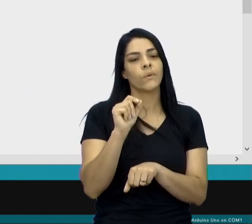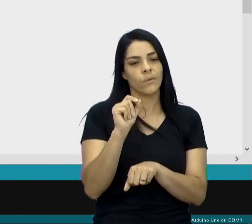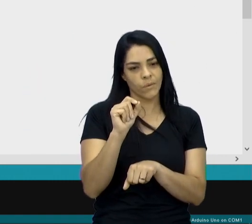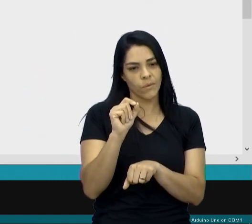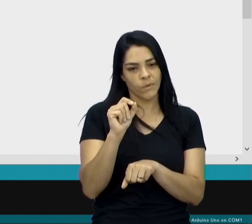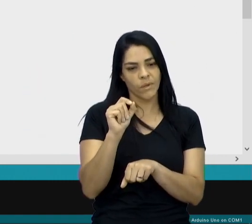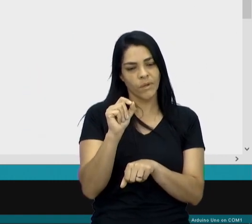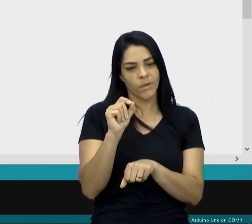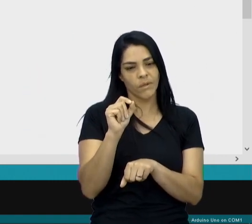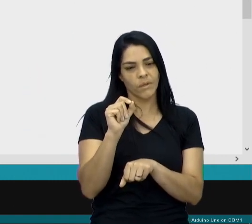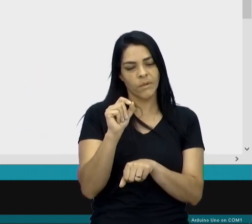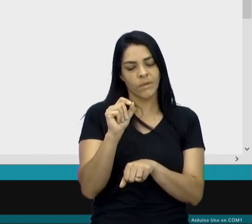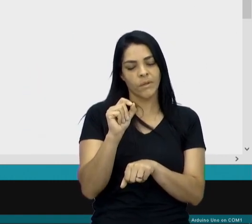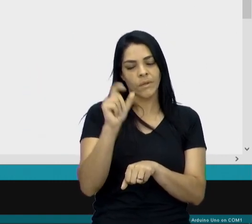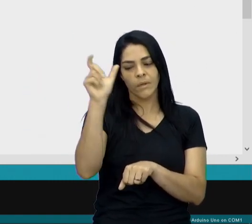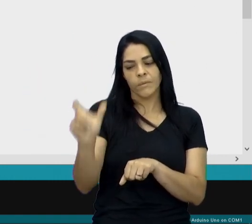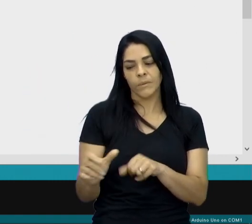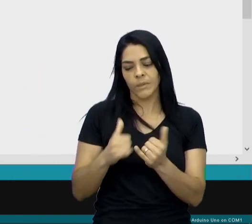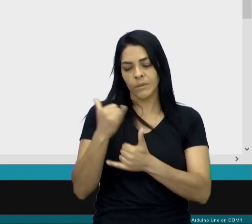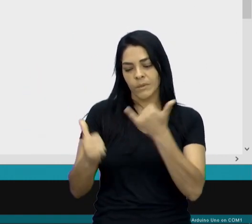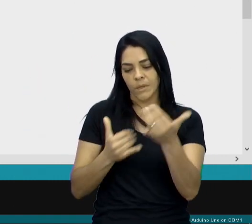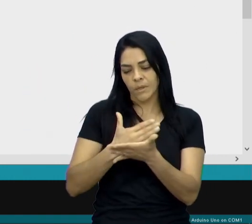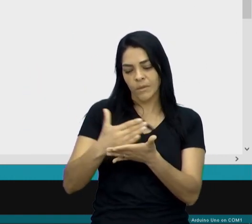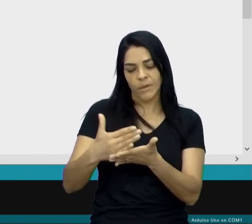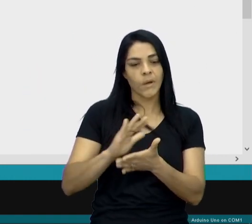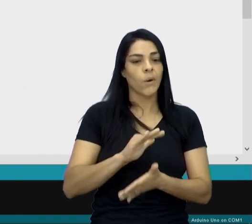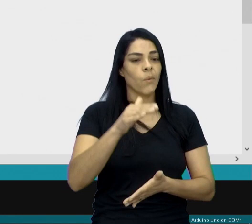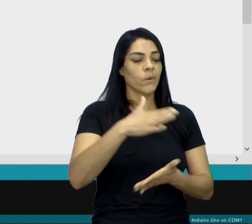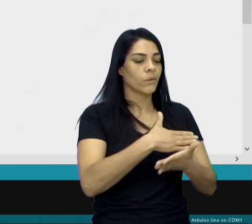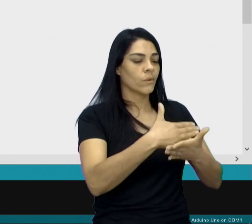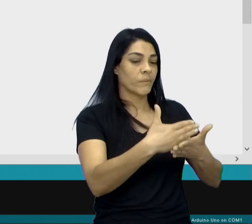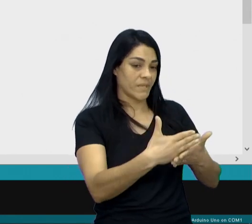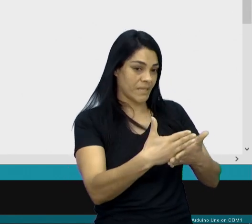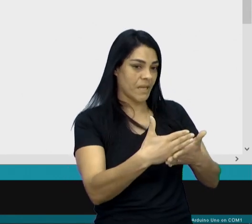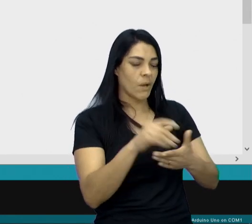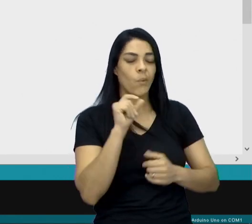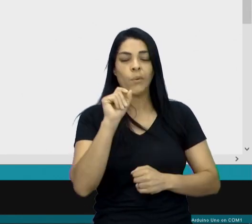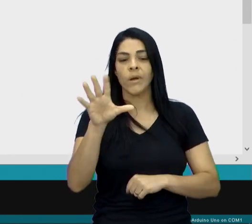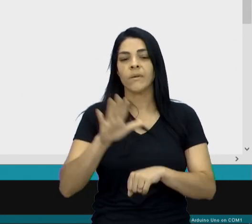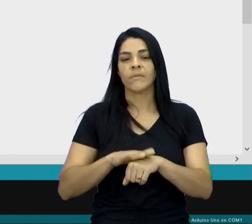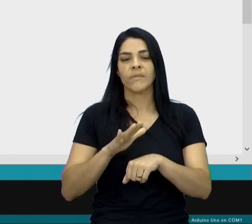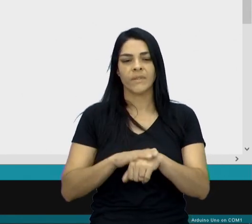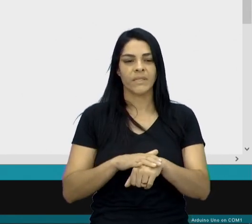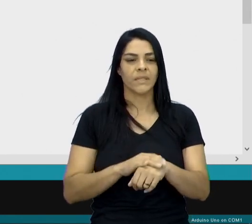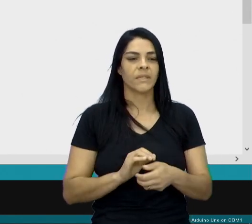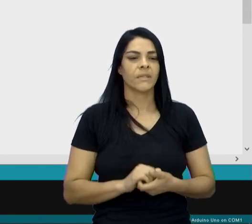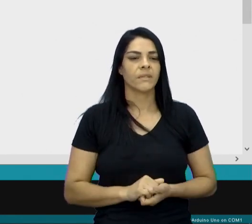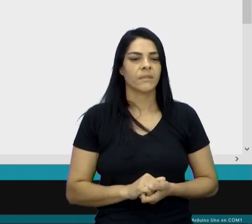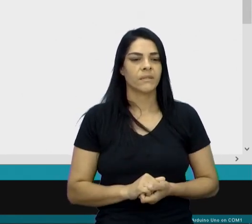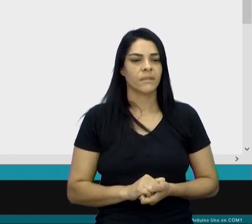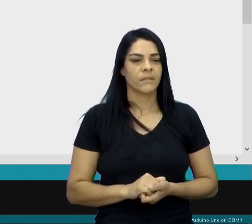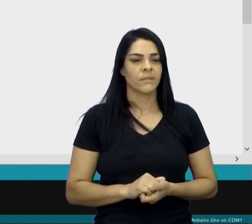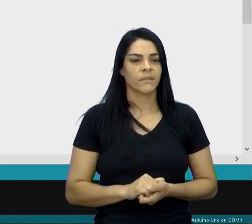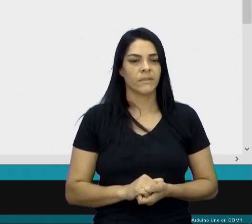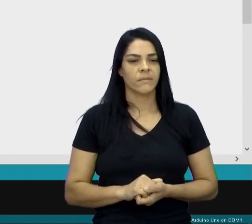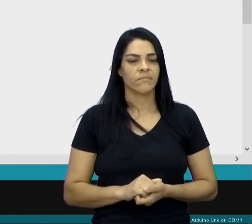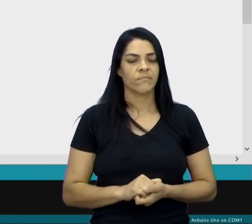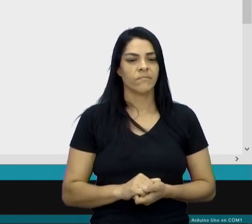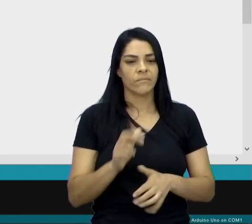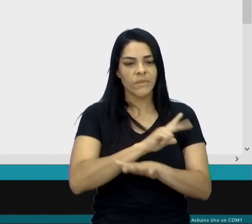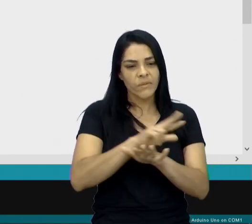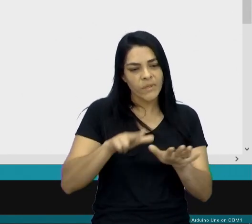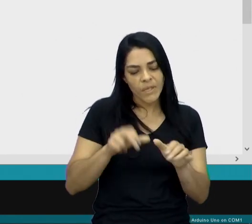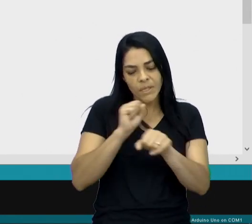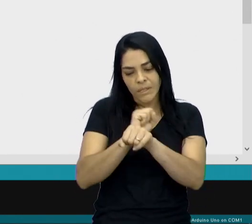Corta todo o som e espera o jogador jogar. Quando o jogador jogar, o que ele vai fazer? Ele vai pegar essa variável e